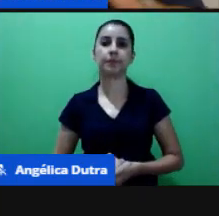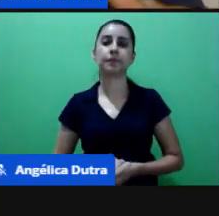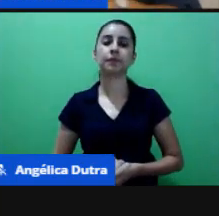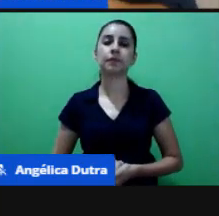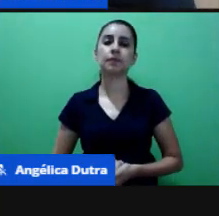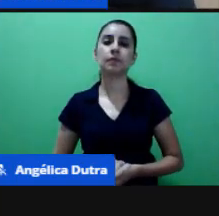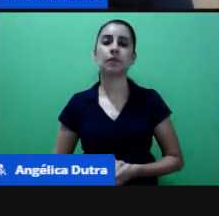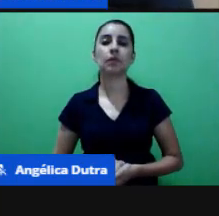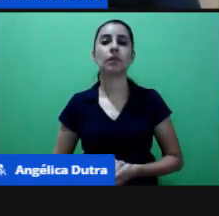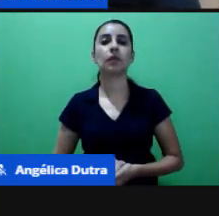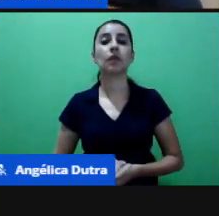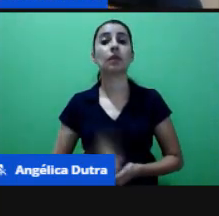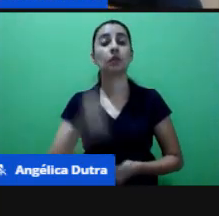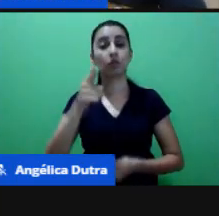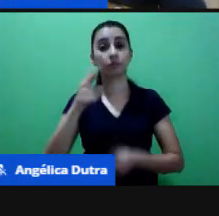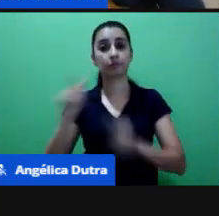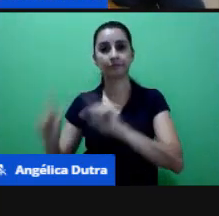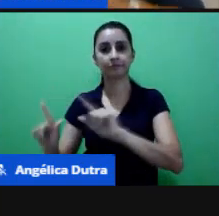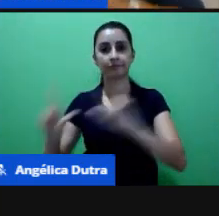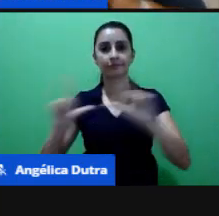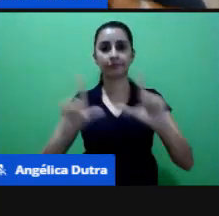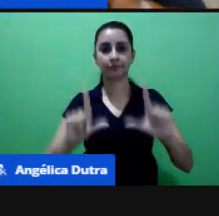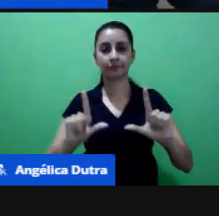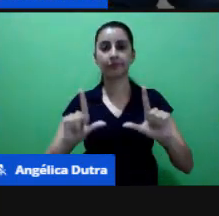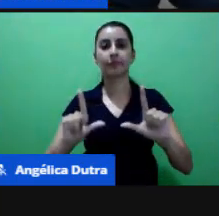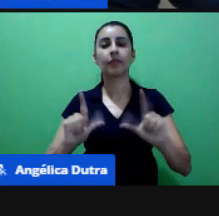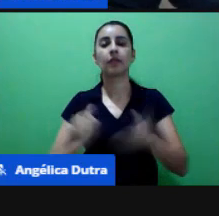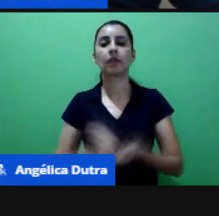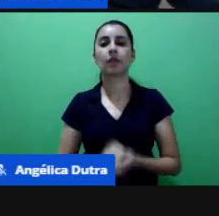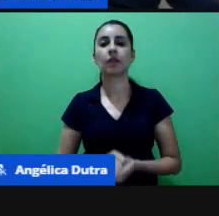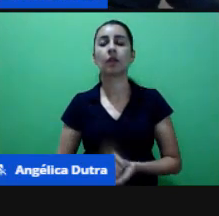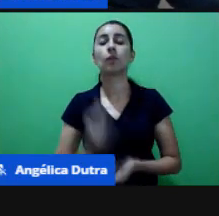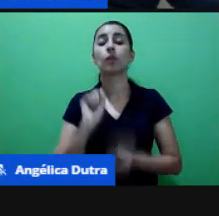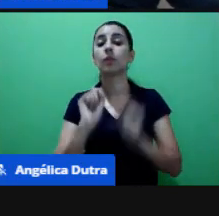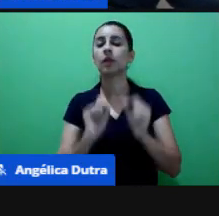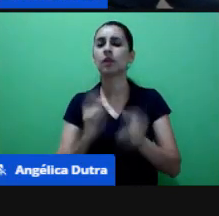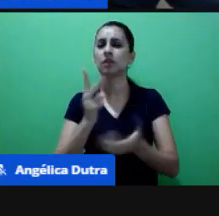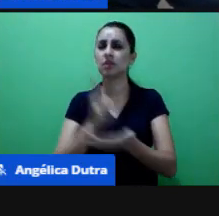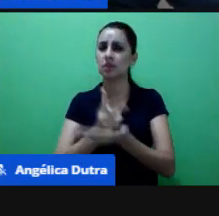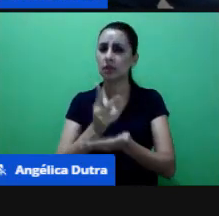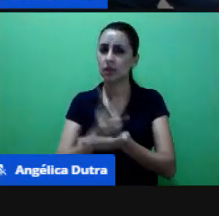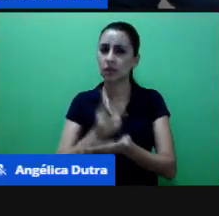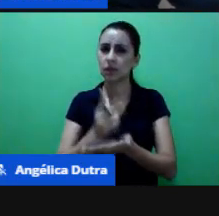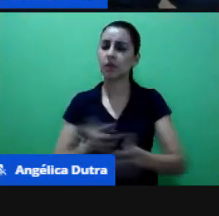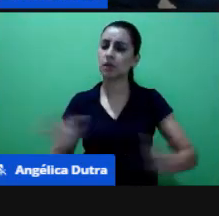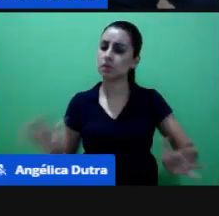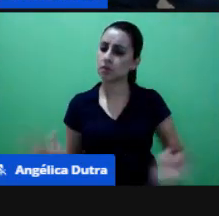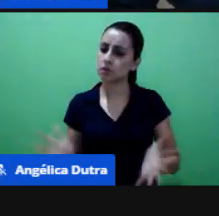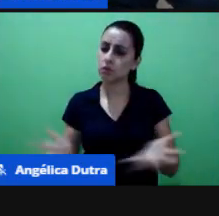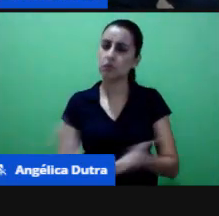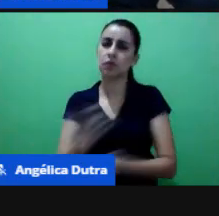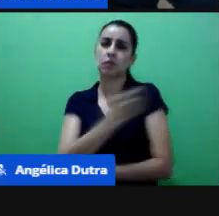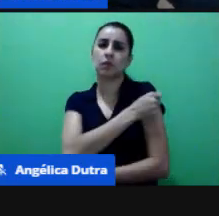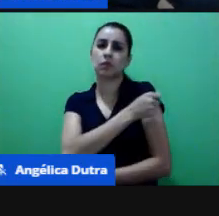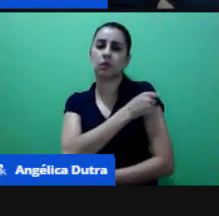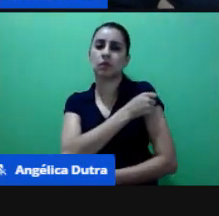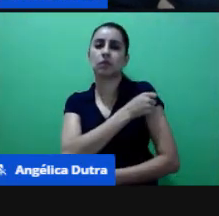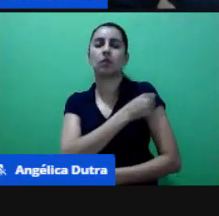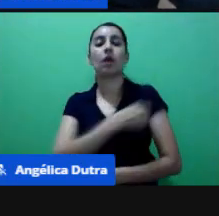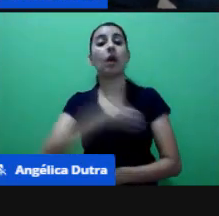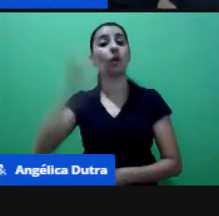slide, que sempre proporcionando ao aluno esse conhecimento básico, inclusive com as atividades